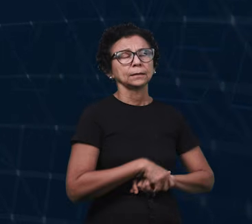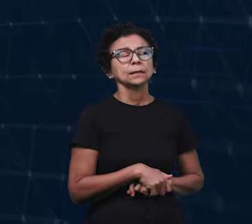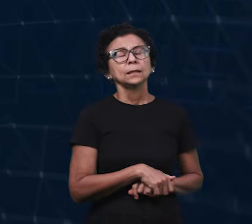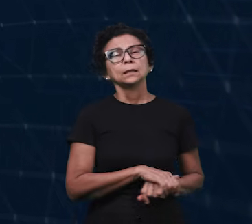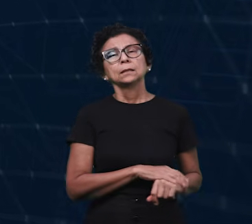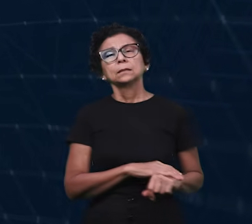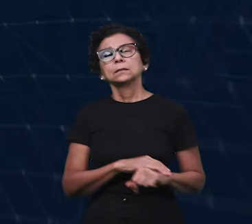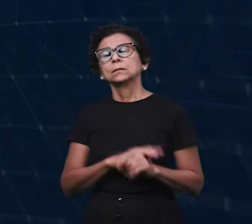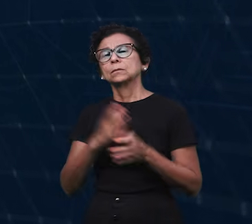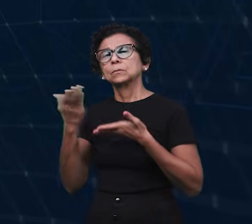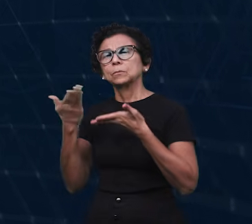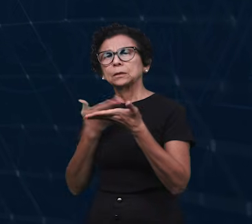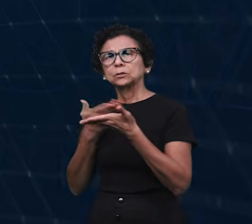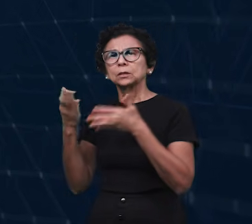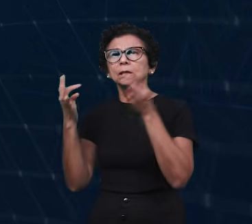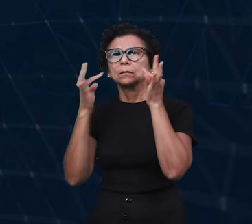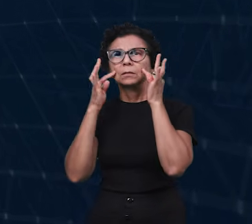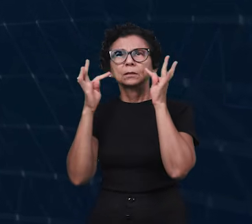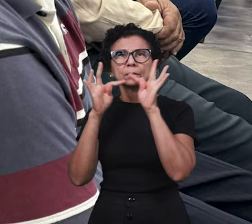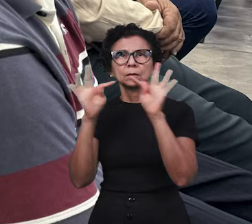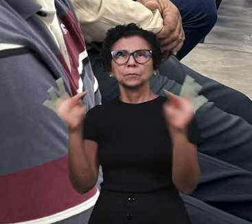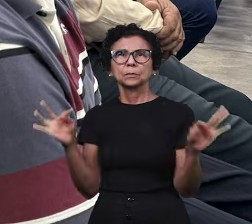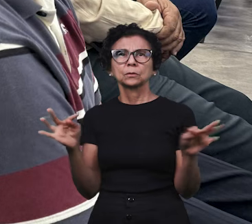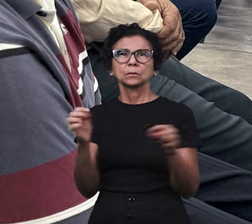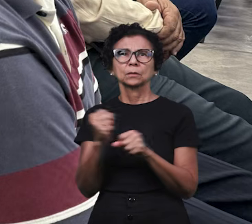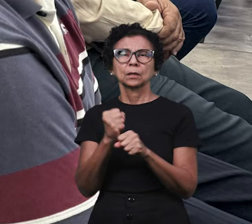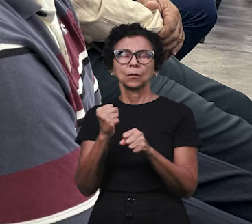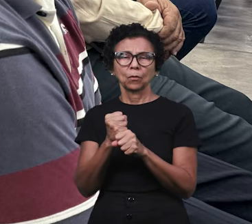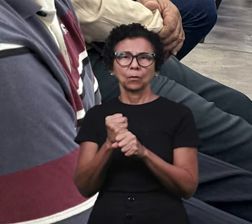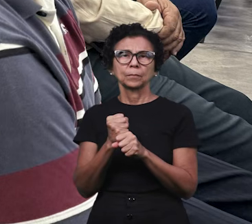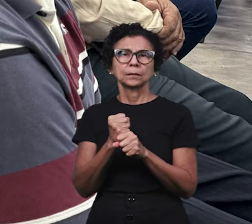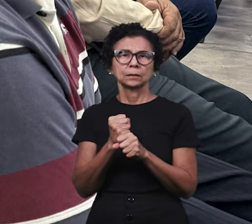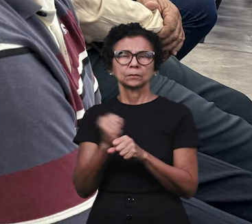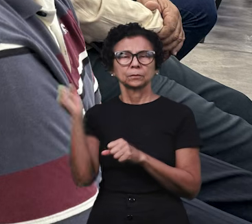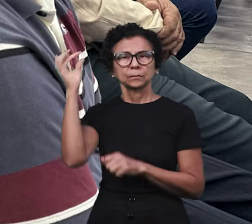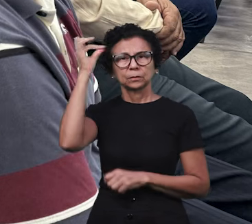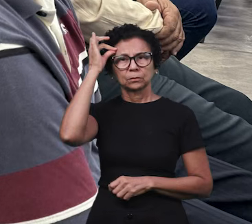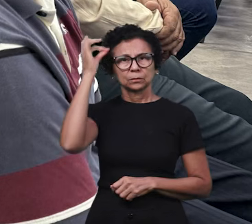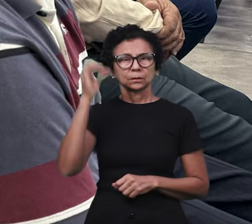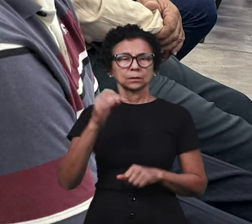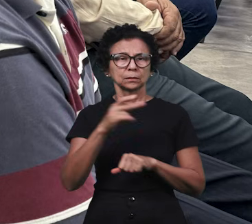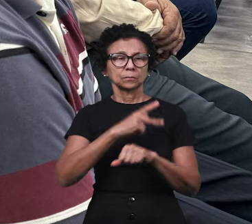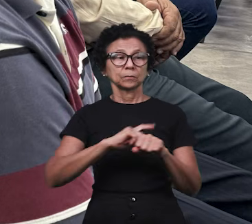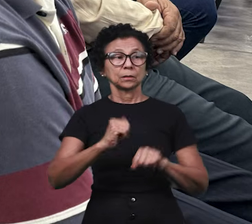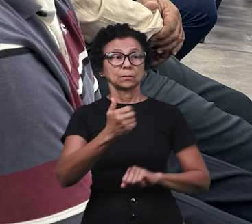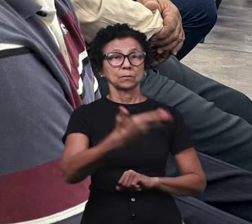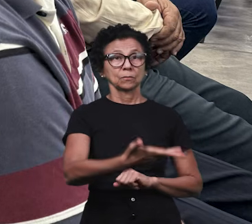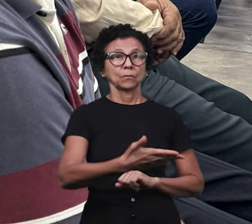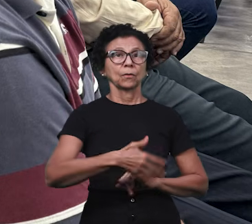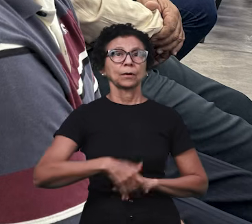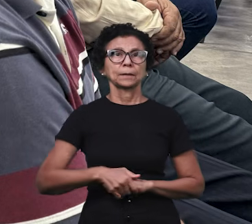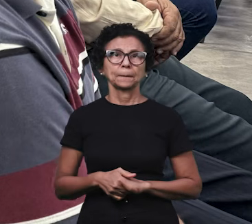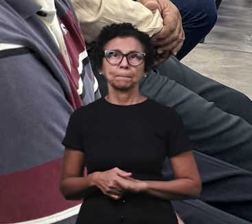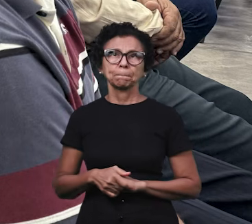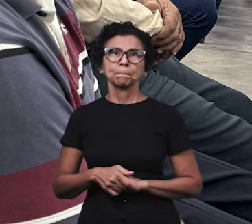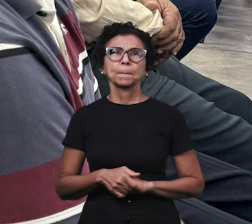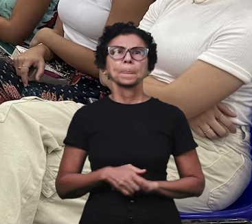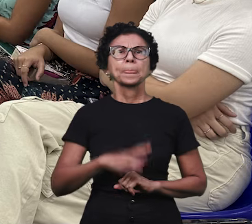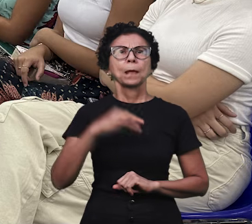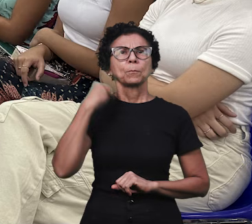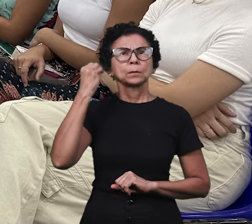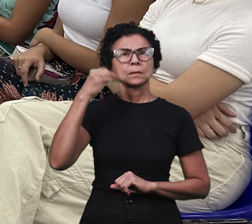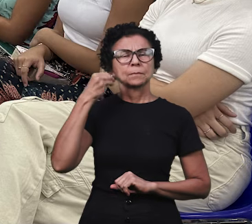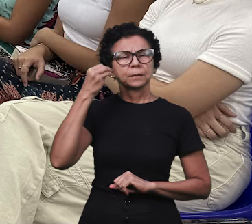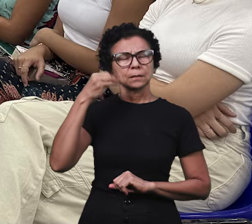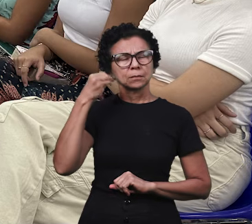seminário no Manaim de Domingos Martins compartilharam testemunhos sobre a obra missionária no exterior. Entre esses testemunhos foram